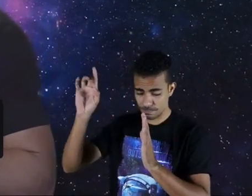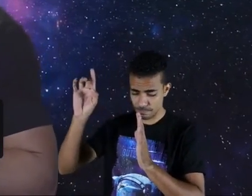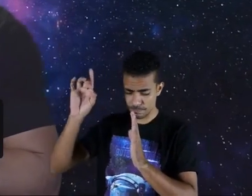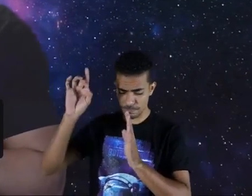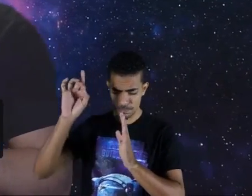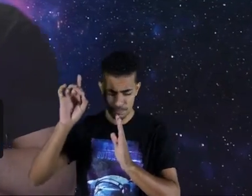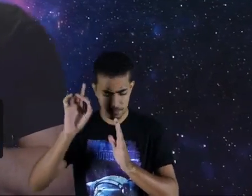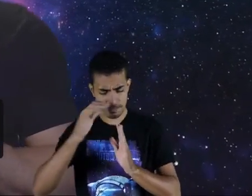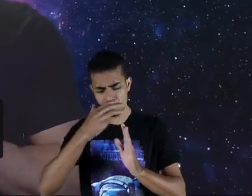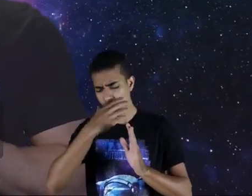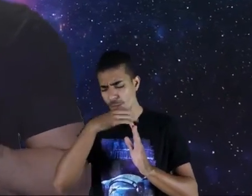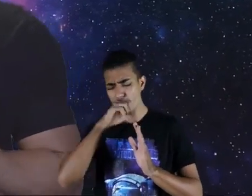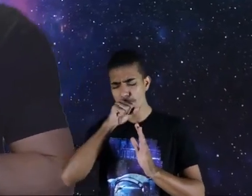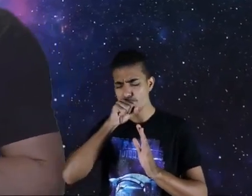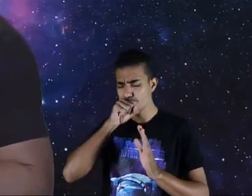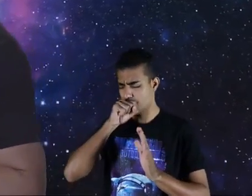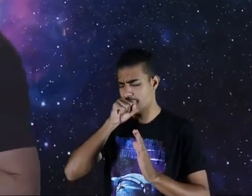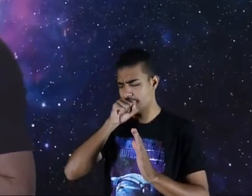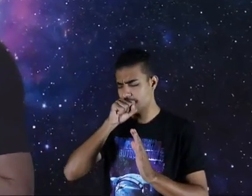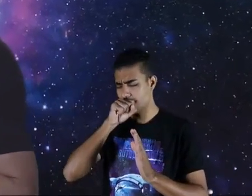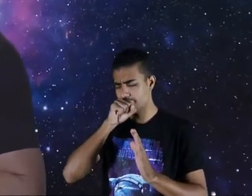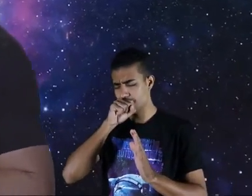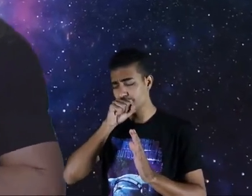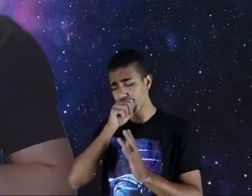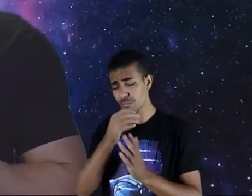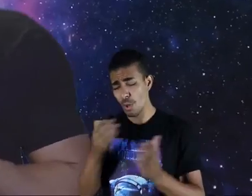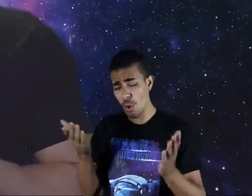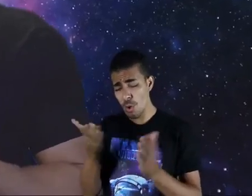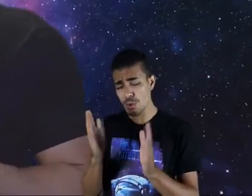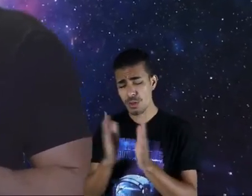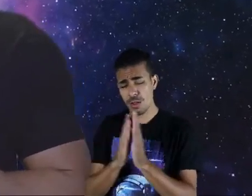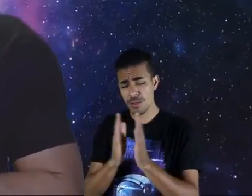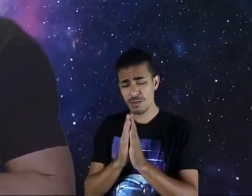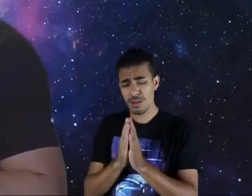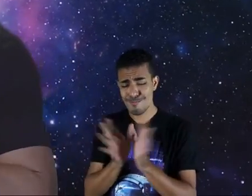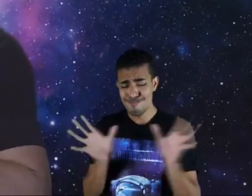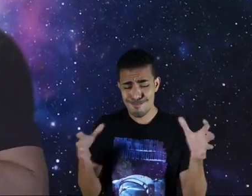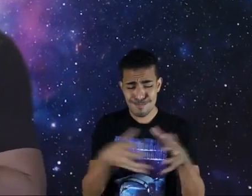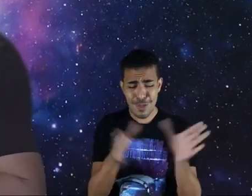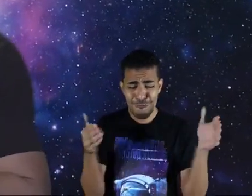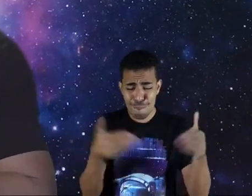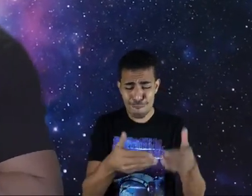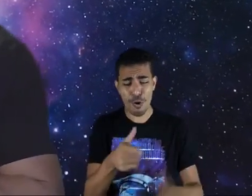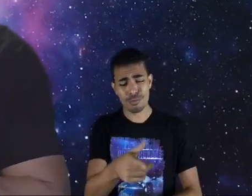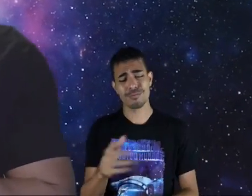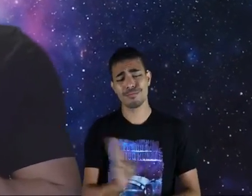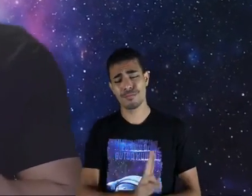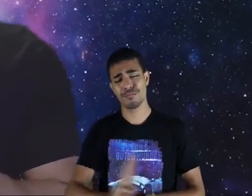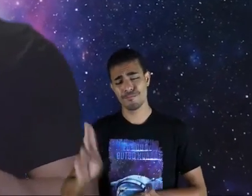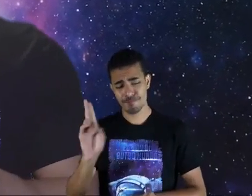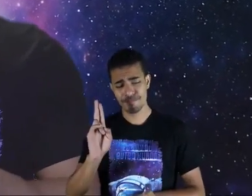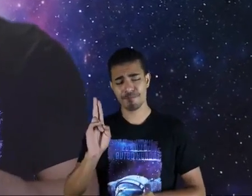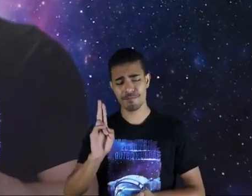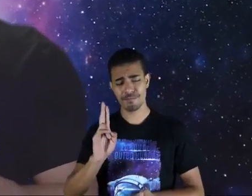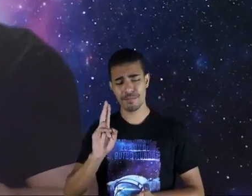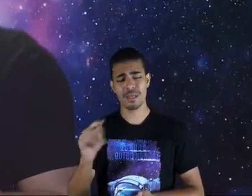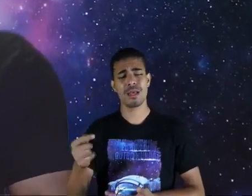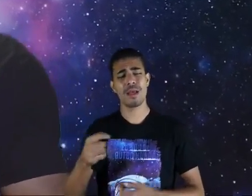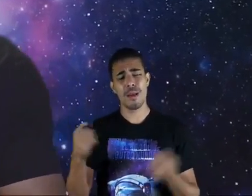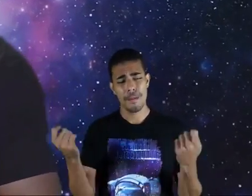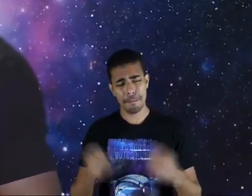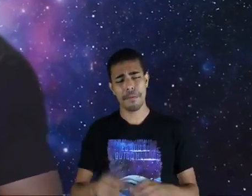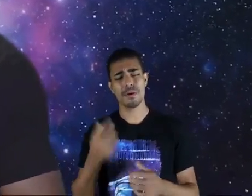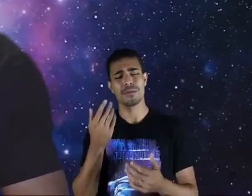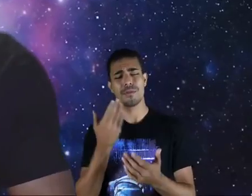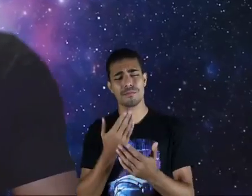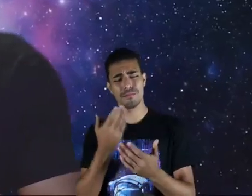Querido Deus, amado Pai, minha oração hoje é voltada para os universitários. E meu pedido é que eles possam conhecer a Ti,